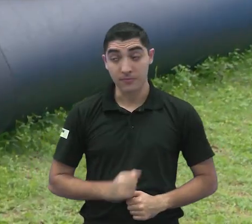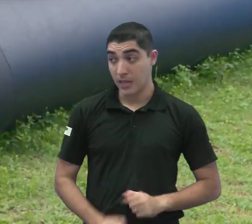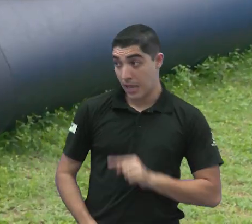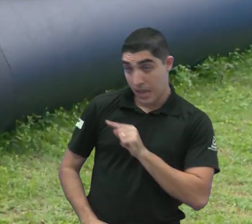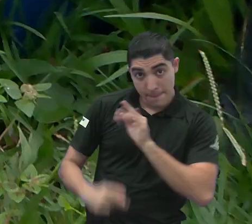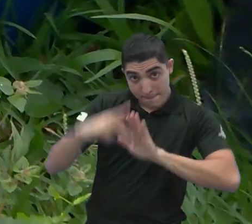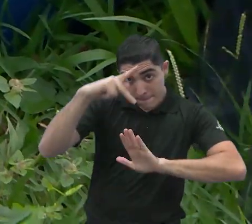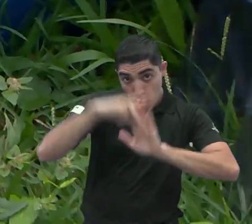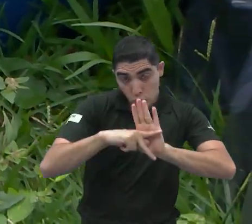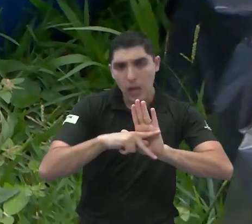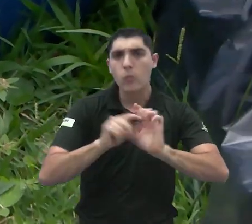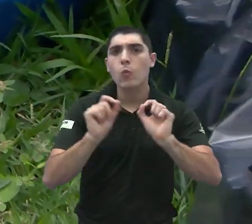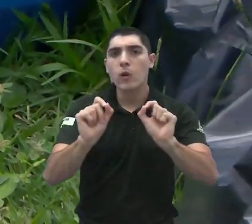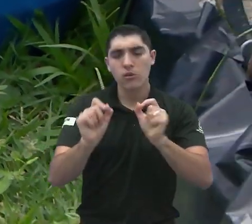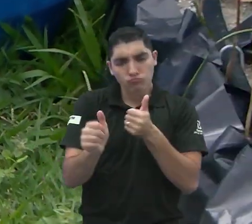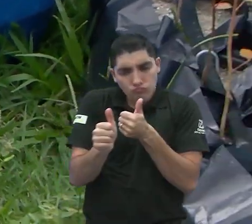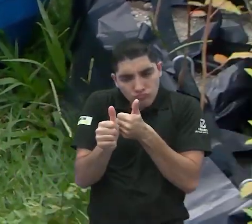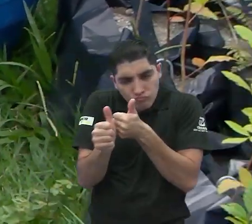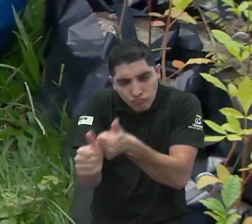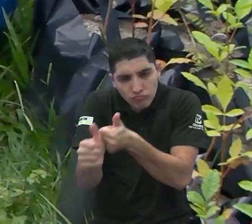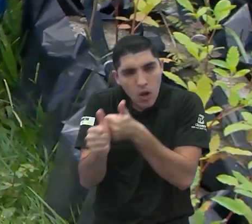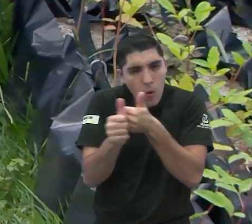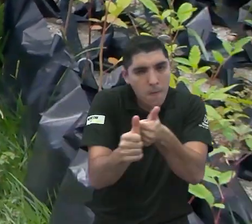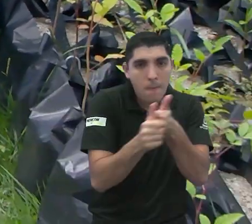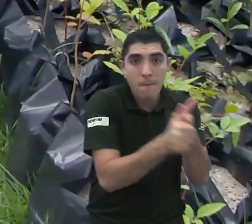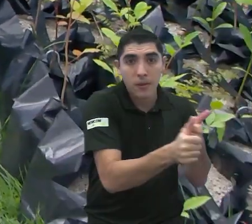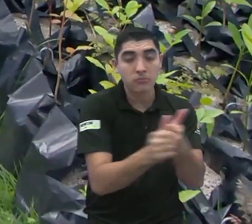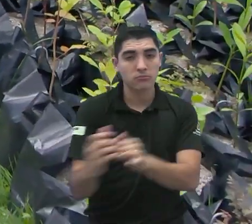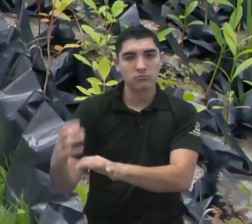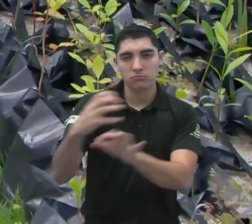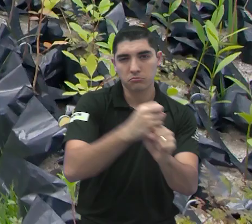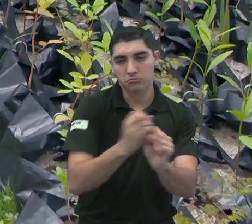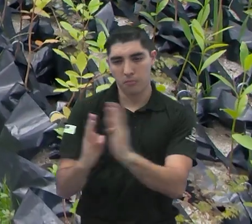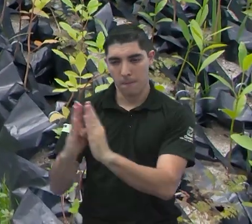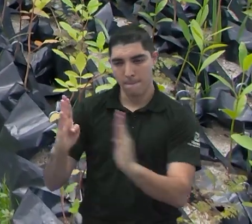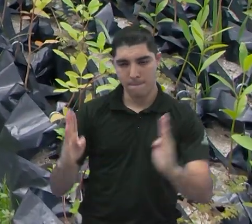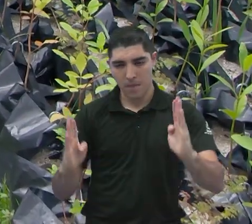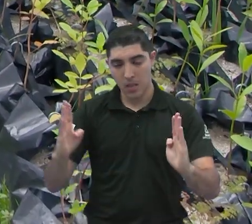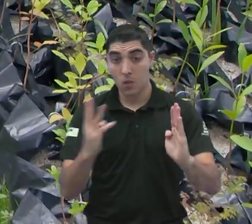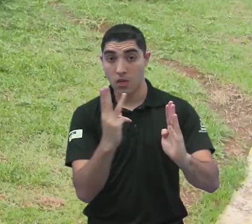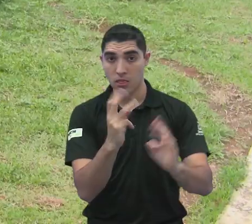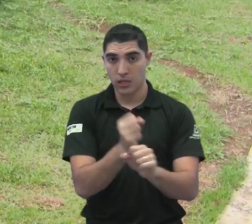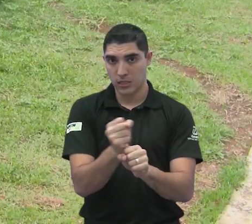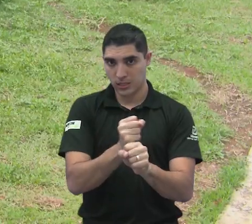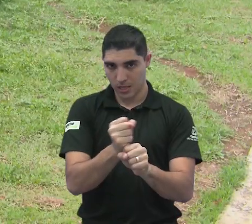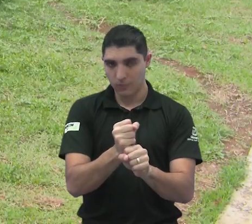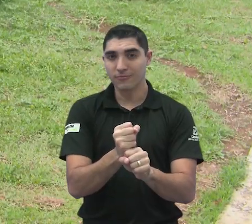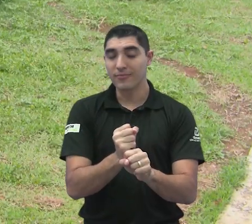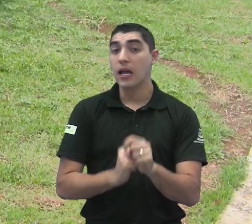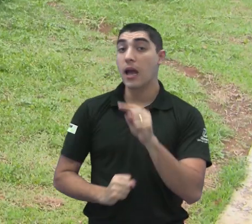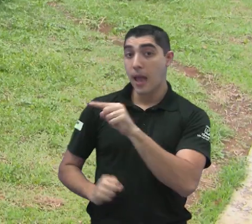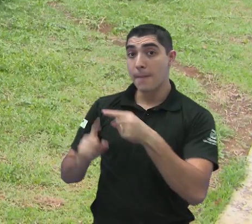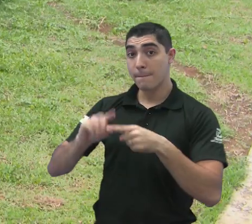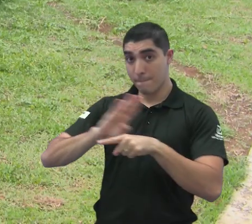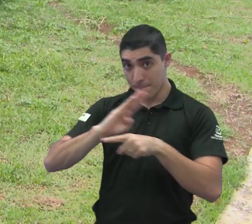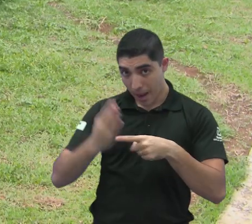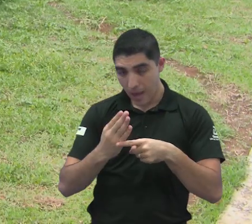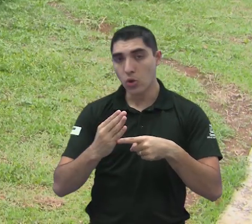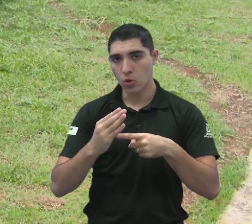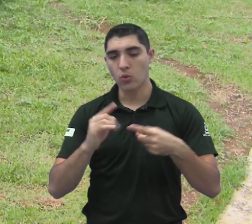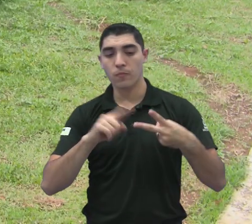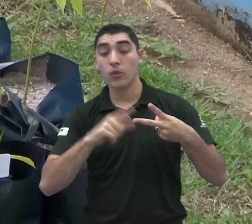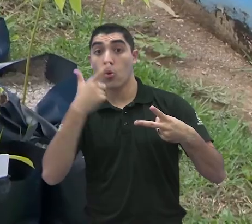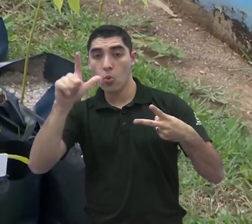com a gente. O projeto prevê o acompanhamento técnico das unidades por 3 anos. Além do Setville, outros